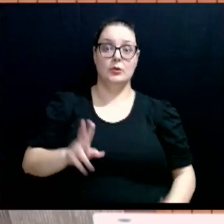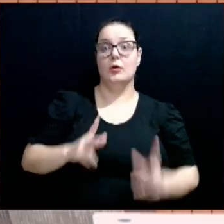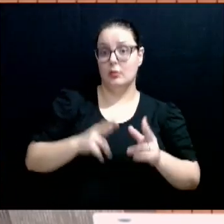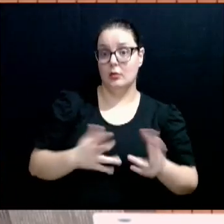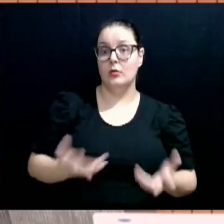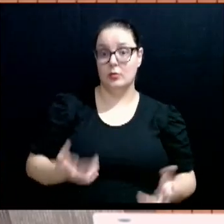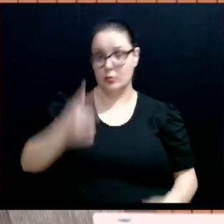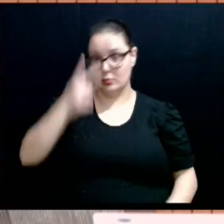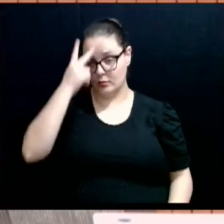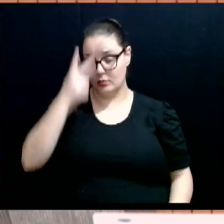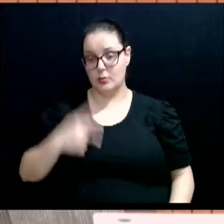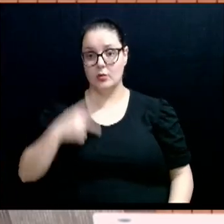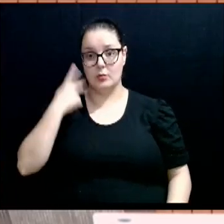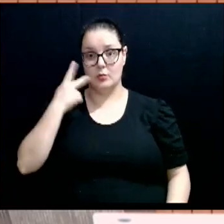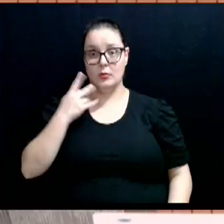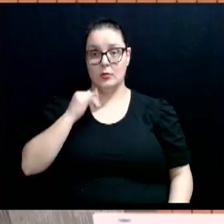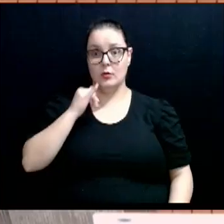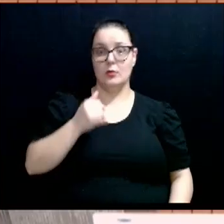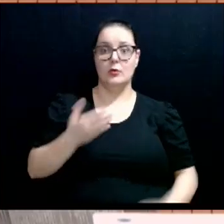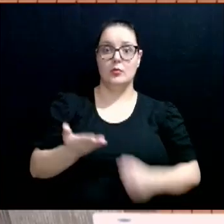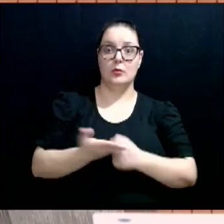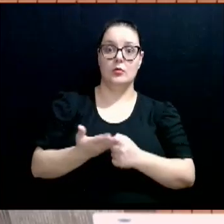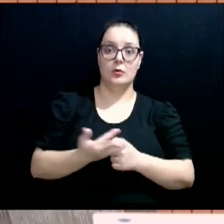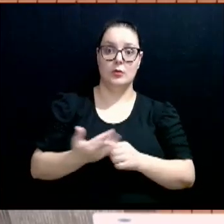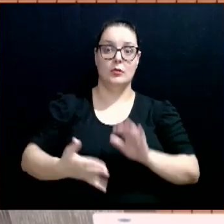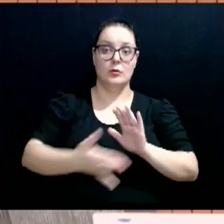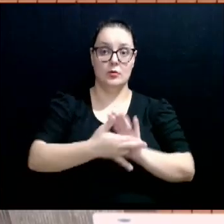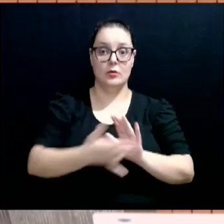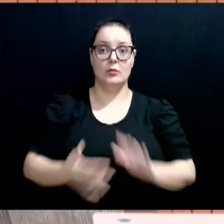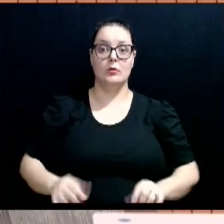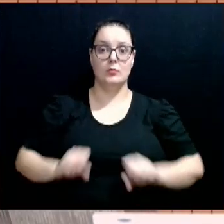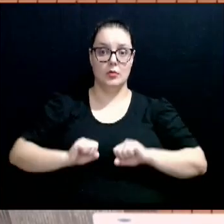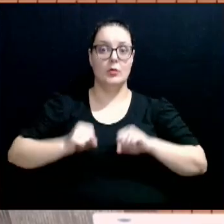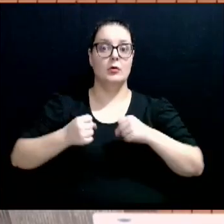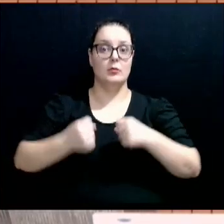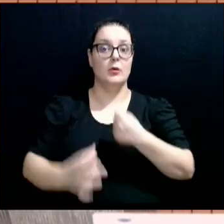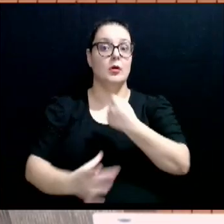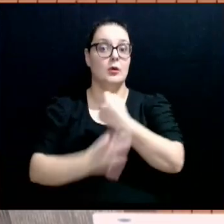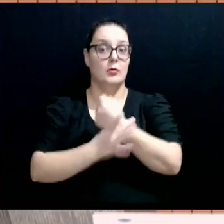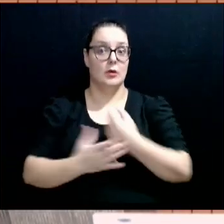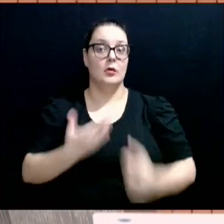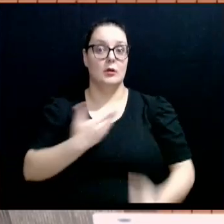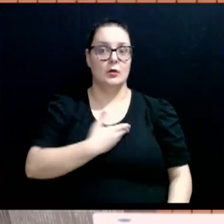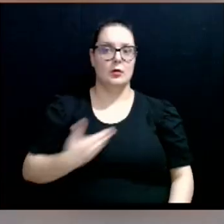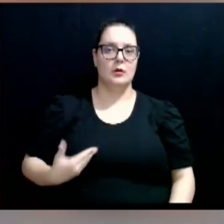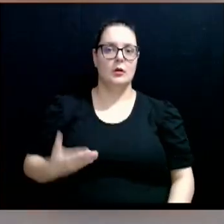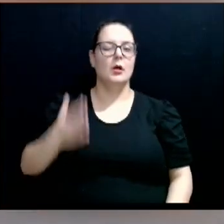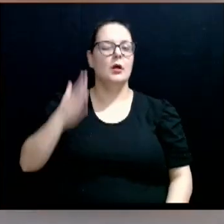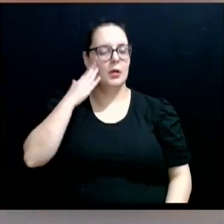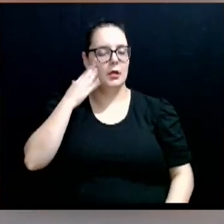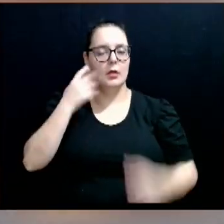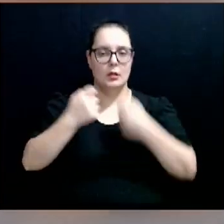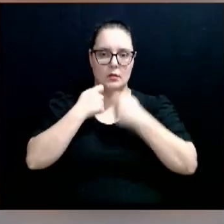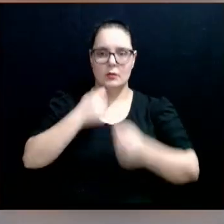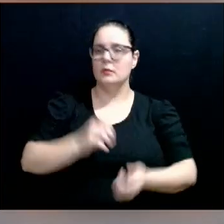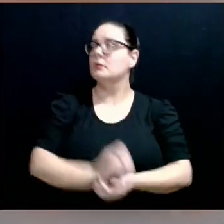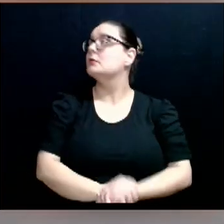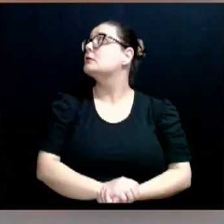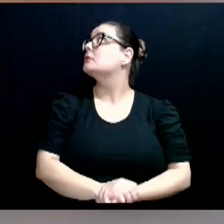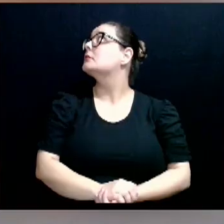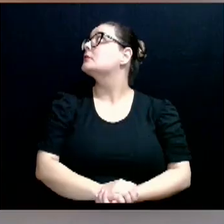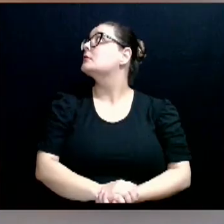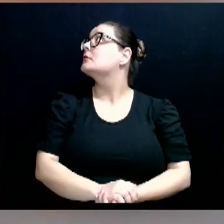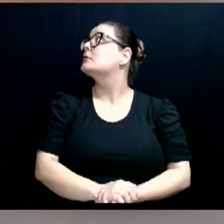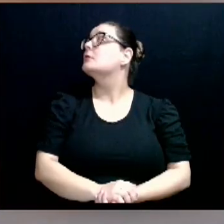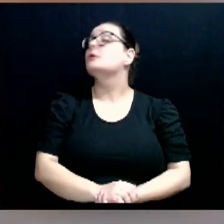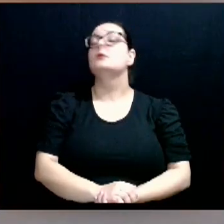vereador disse no intervalo regimental, para reforçar a segurança pública. Entenda na entrevista. Olha, essa tecnologia é o